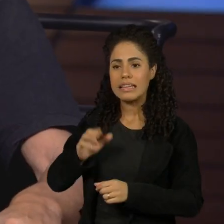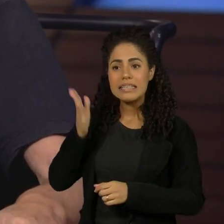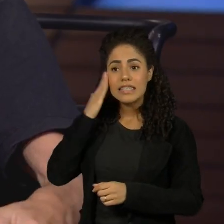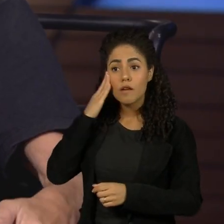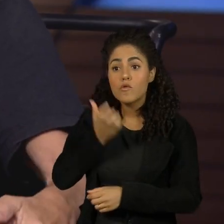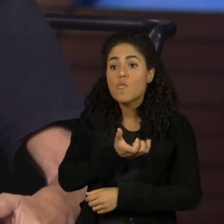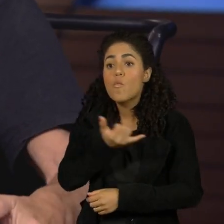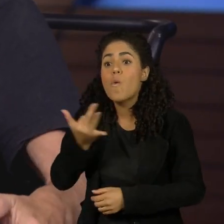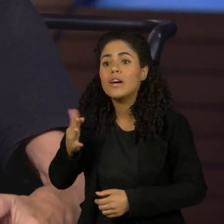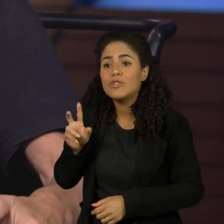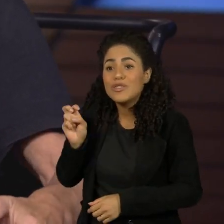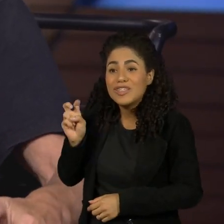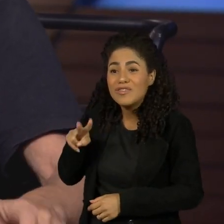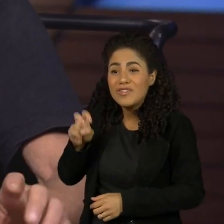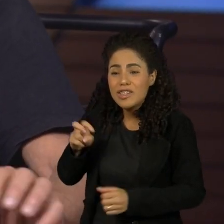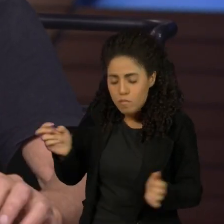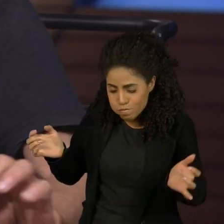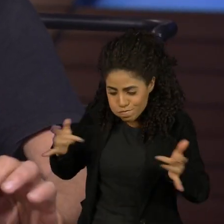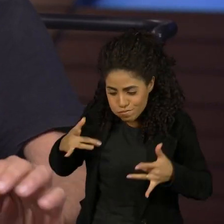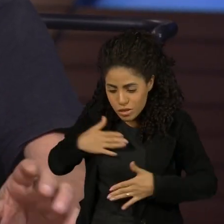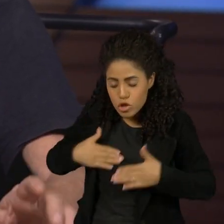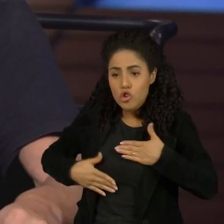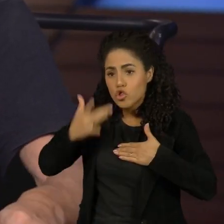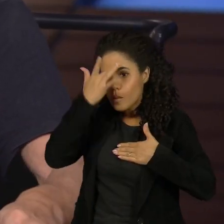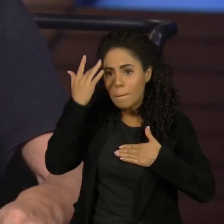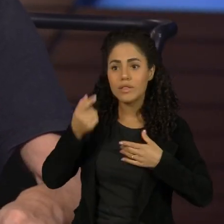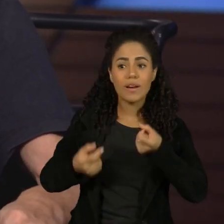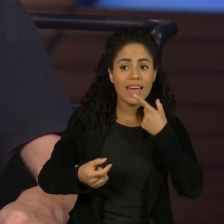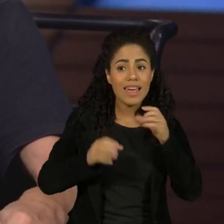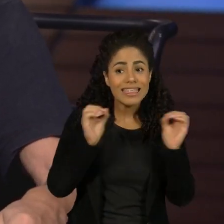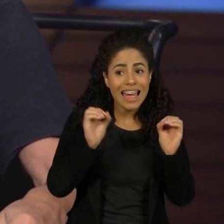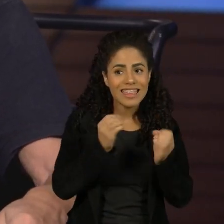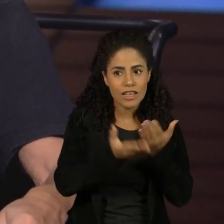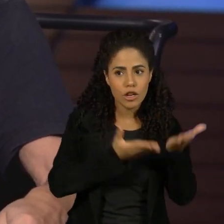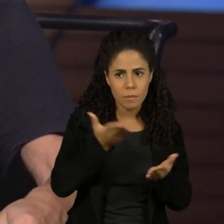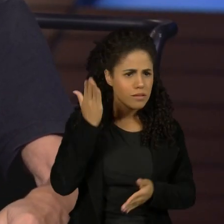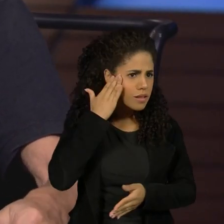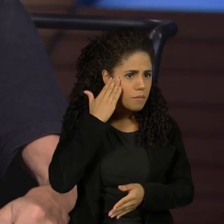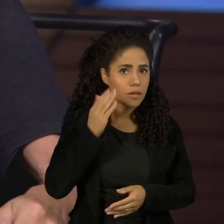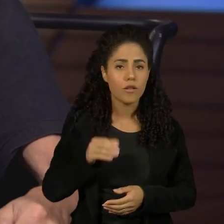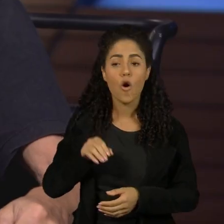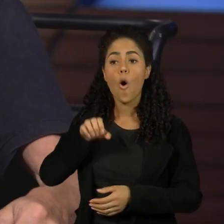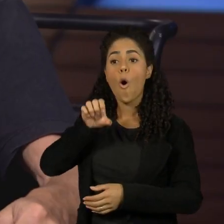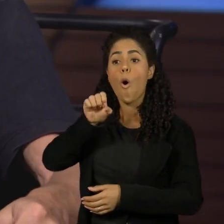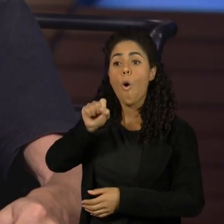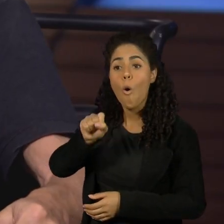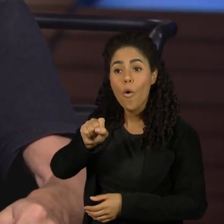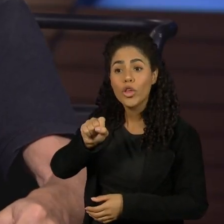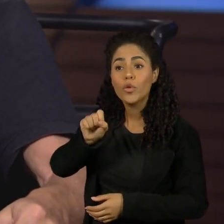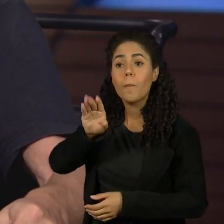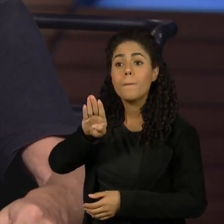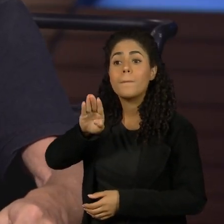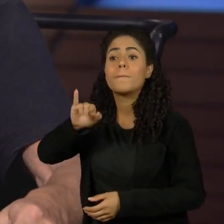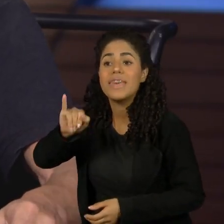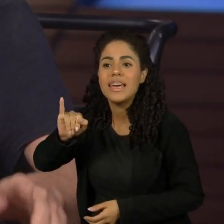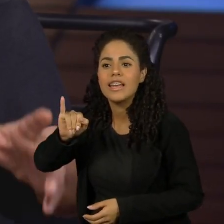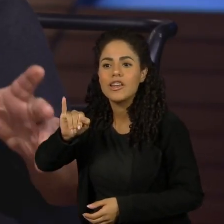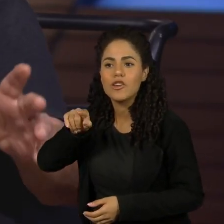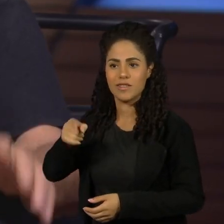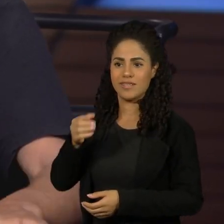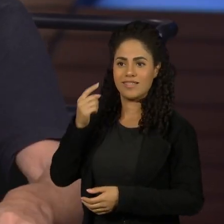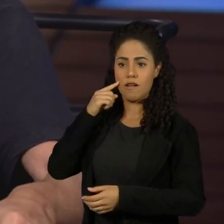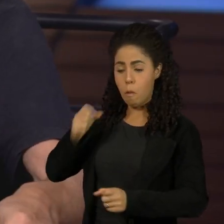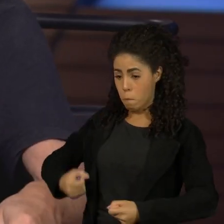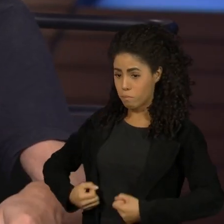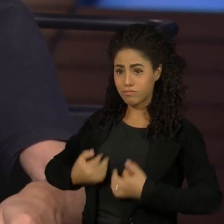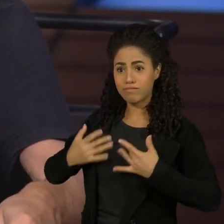HIVzinhos nascem no corpo de uma pessoa que não esteja fazendo tratamento? Não. 8 bilhões ao dia. 10 bilhões. 10